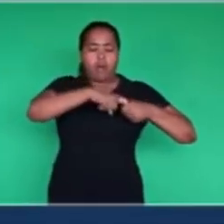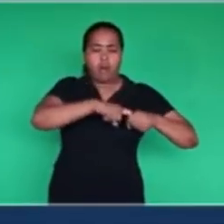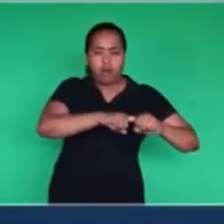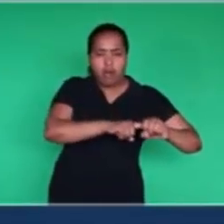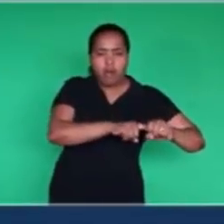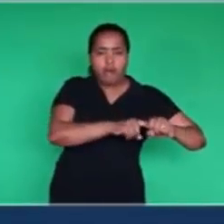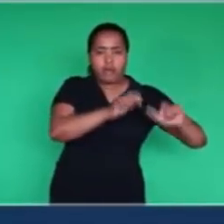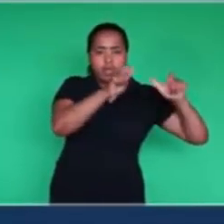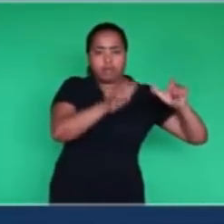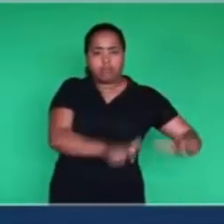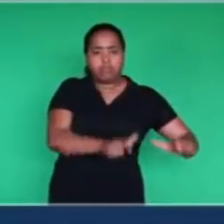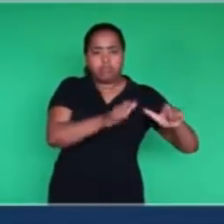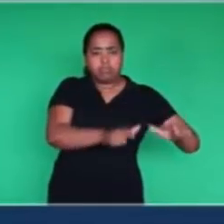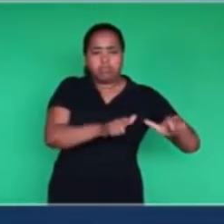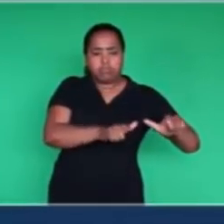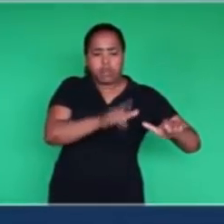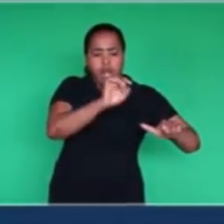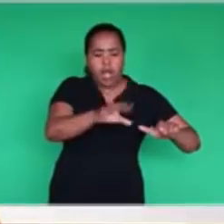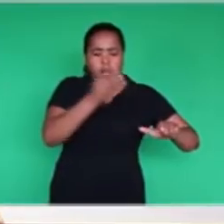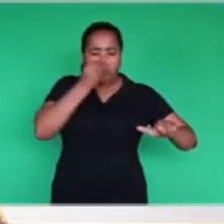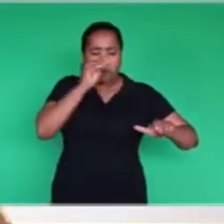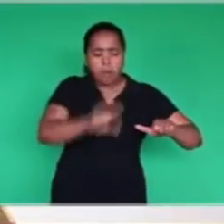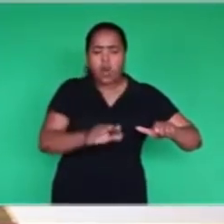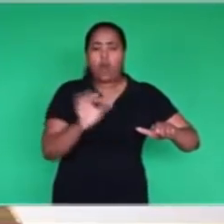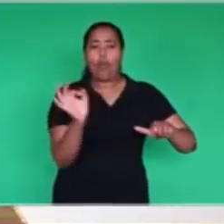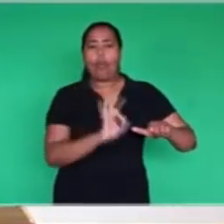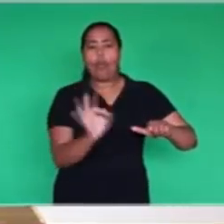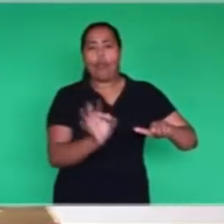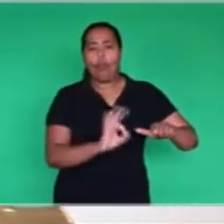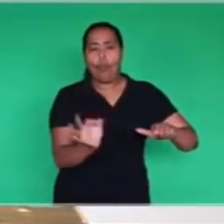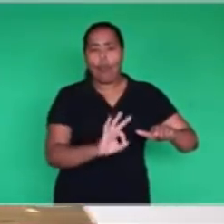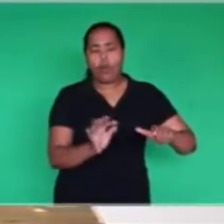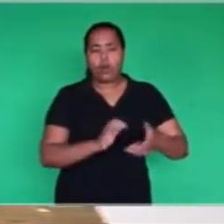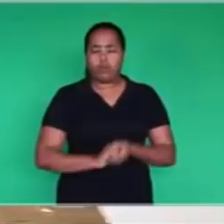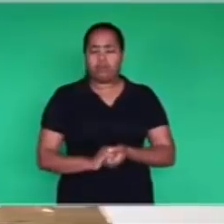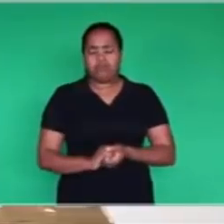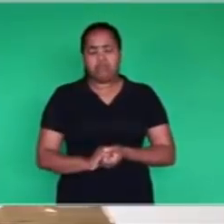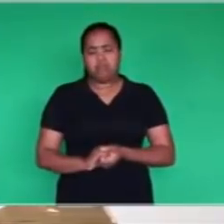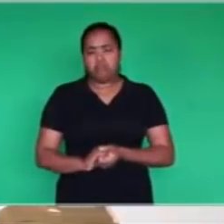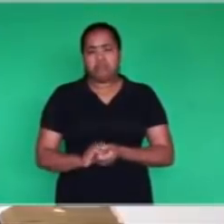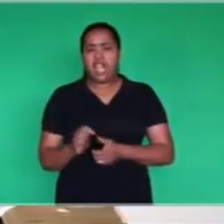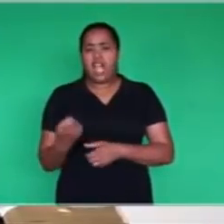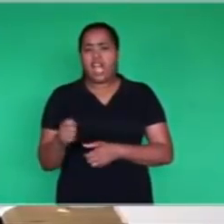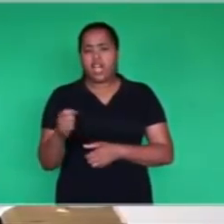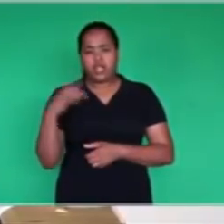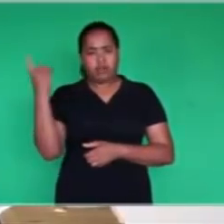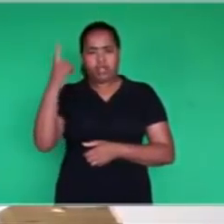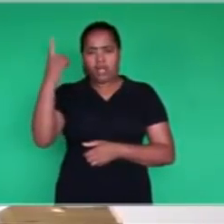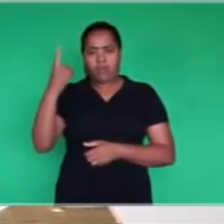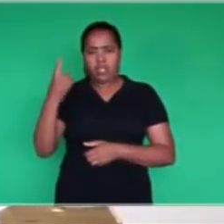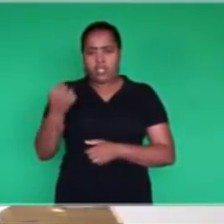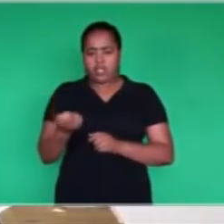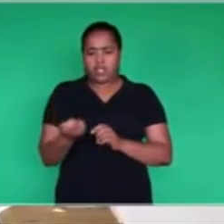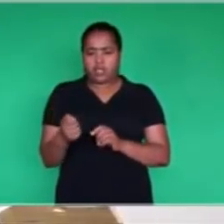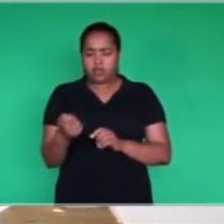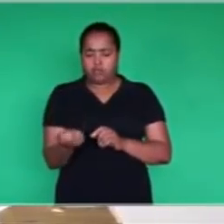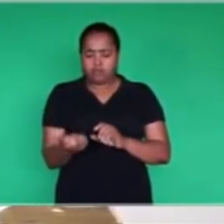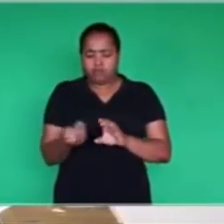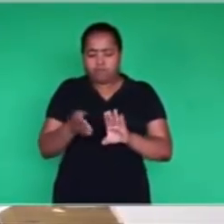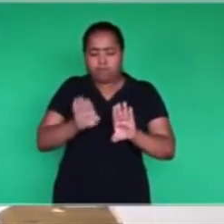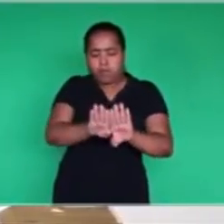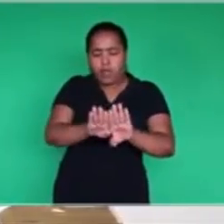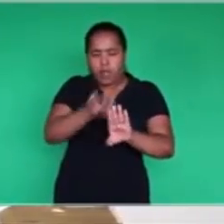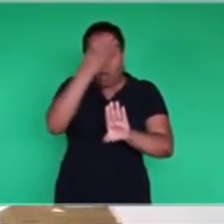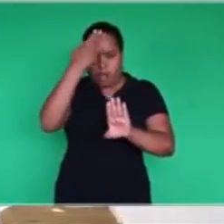nenhum deles excluir. A chave de Davi, abre ninguém fecha, fecha ninguém abre. Glória a Deus. Ele espalhou, e ele agora